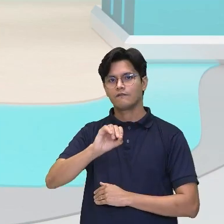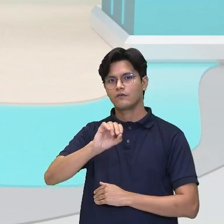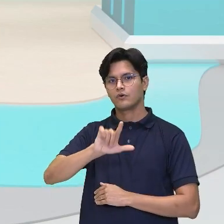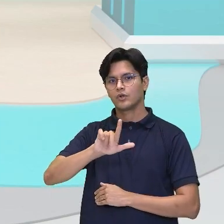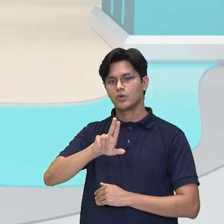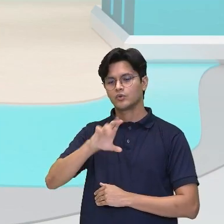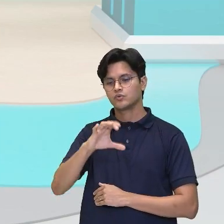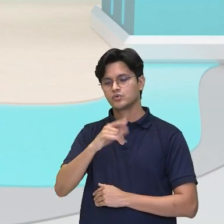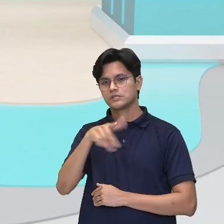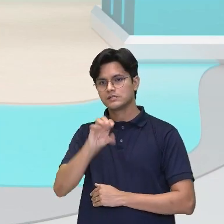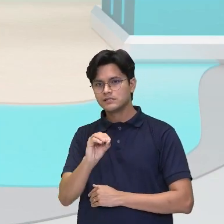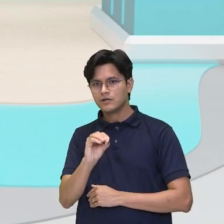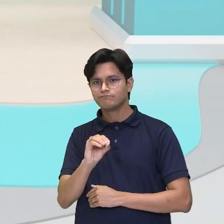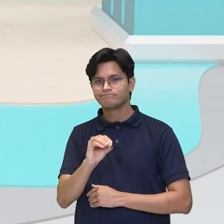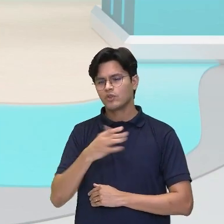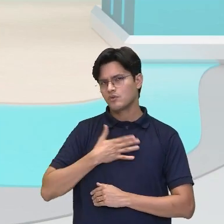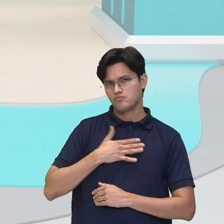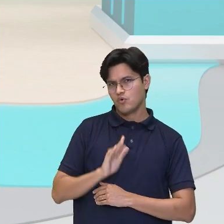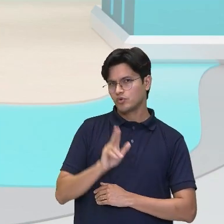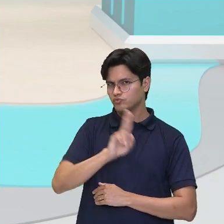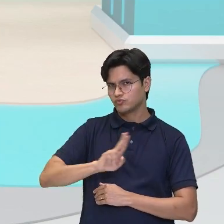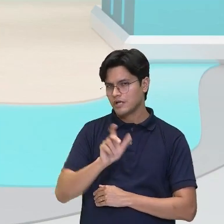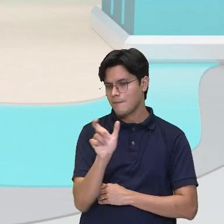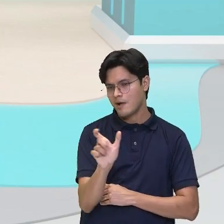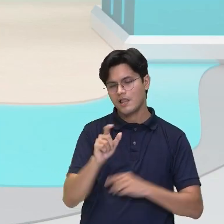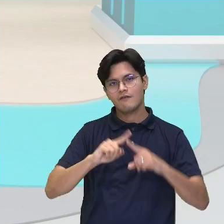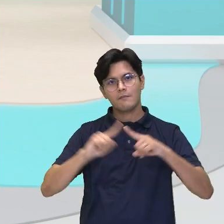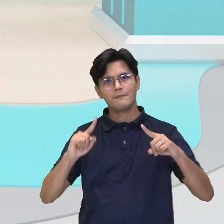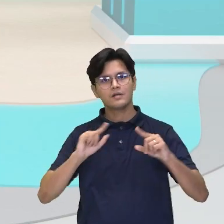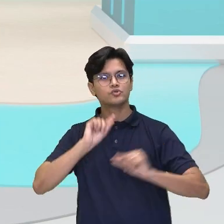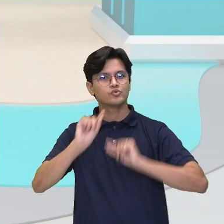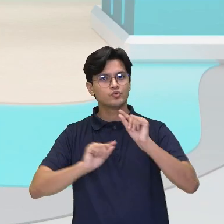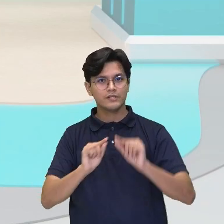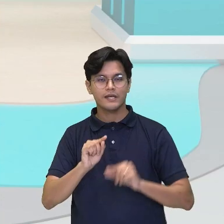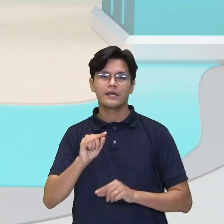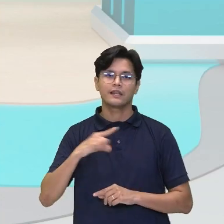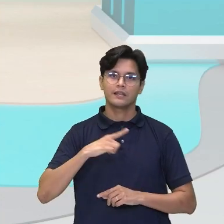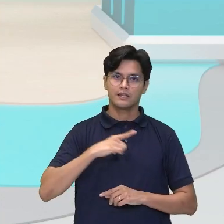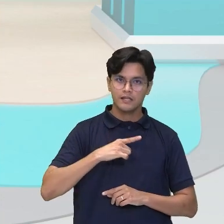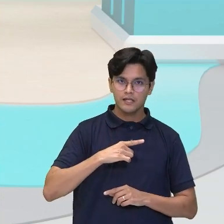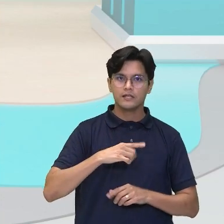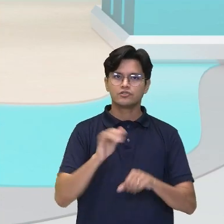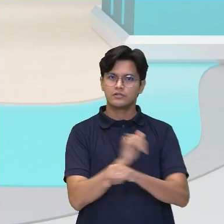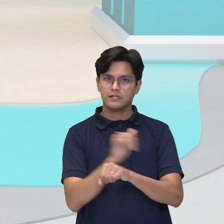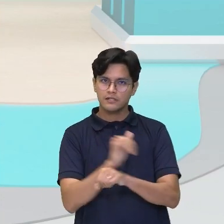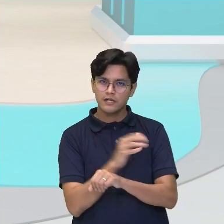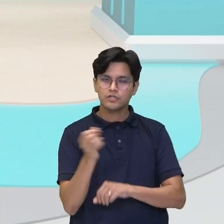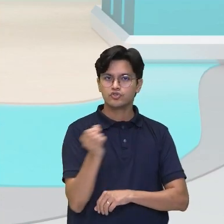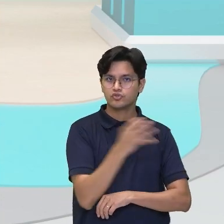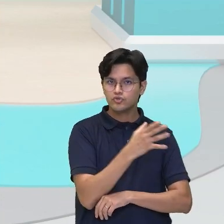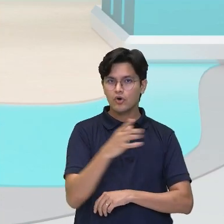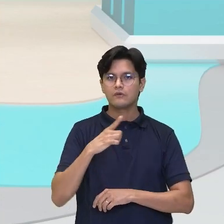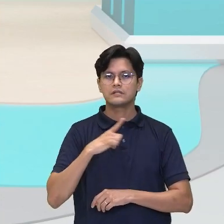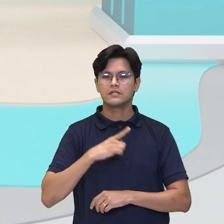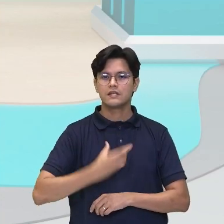mas sim, ele já encontrava novos meios de ter uma vida mais, vamos dizer,